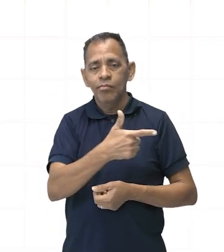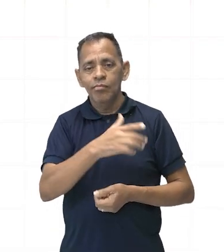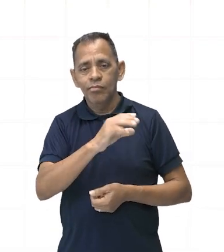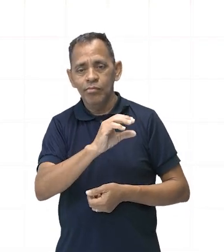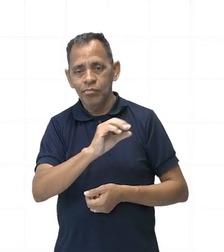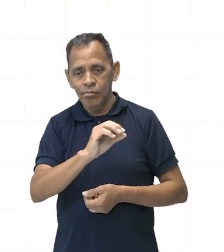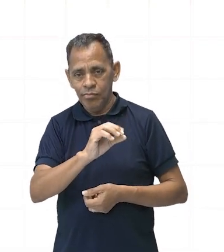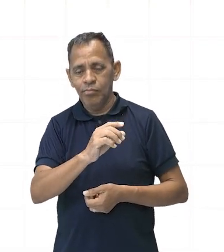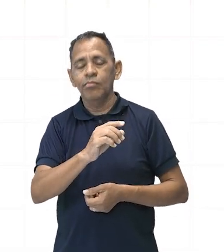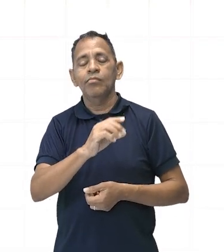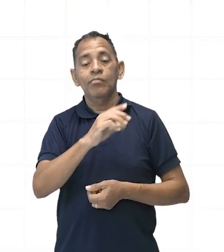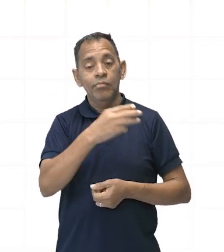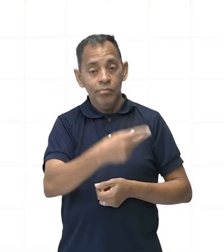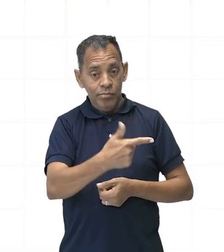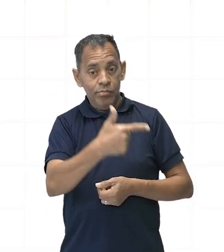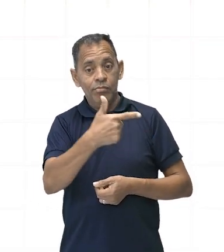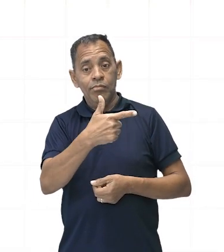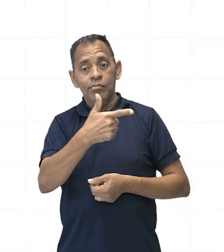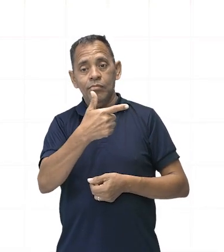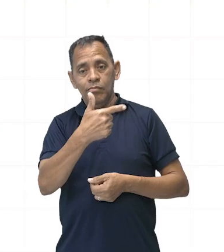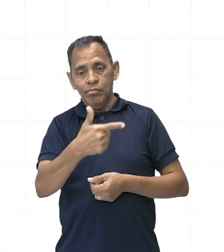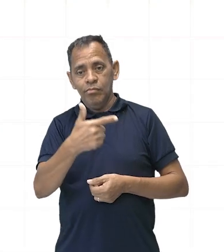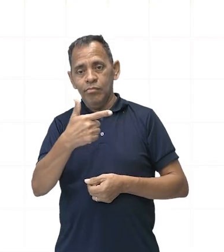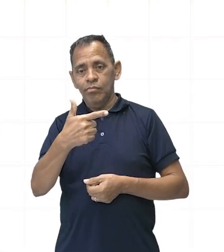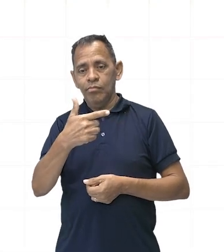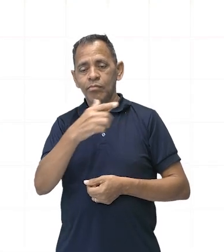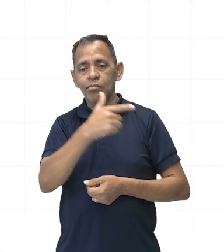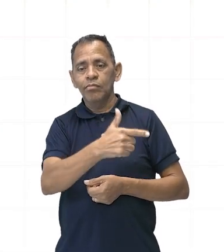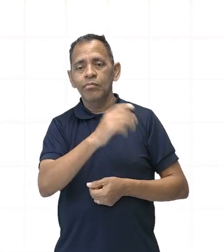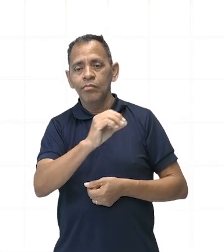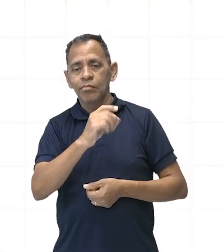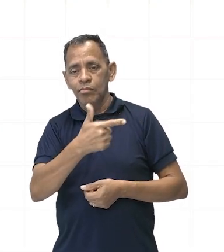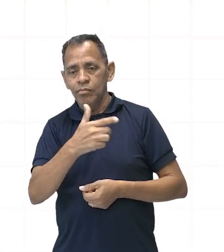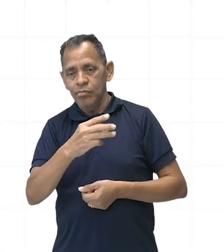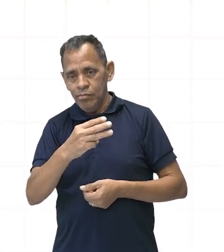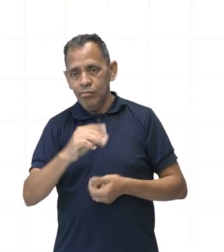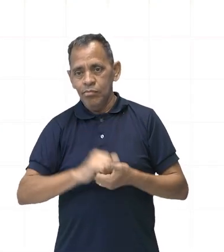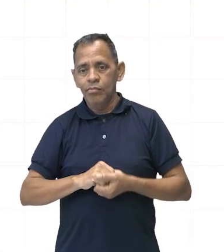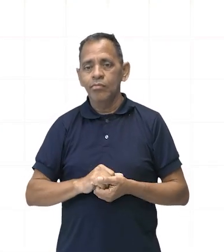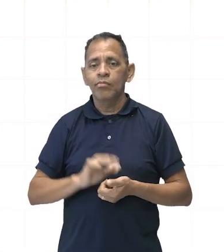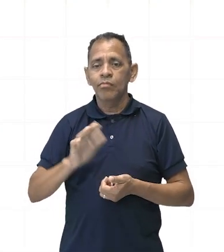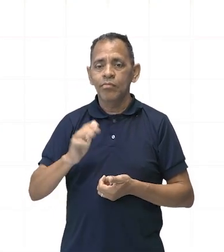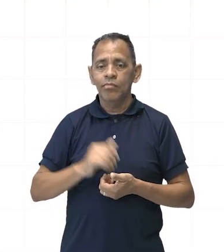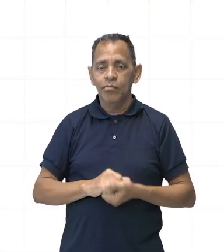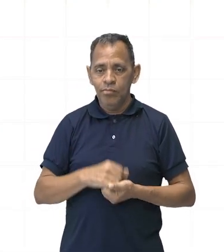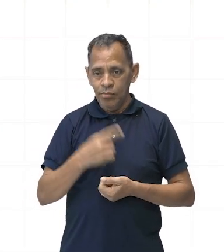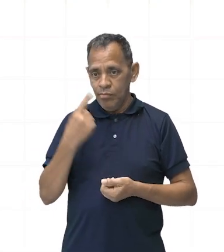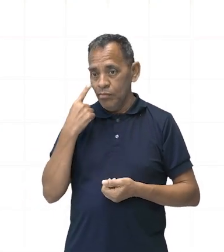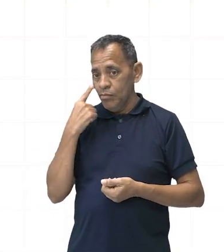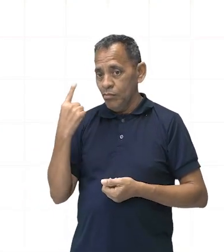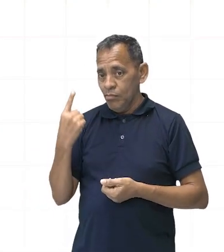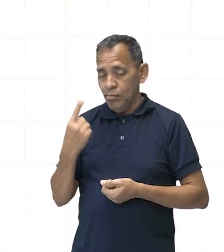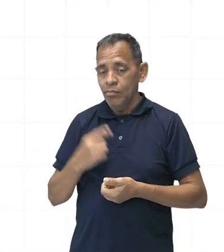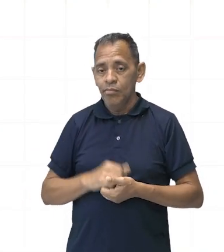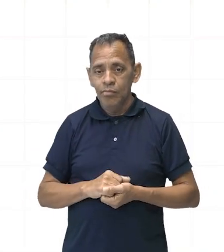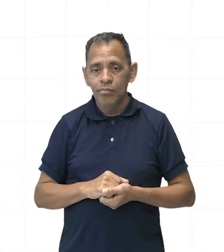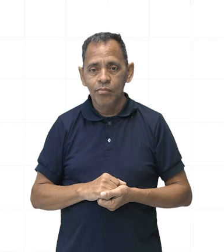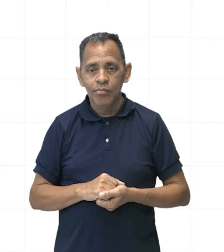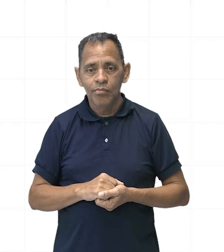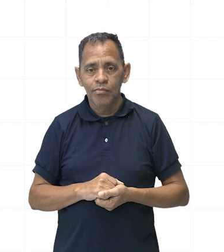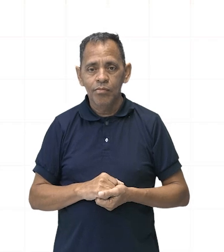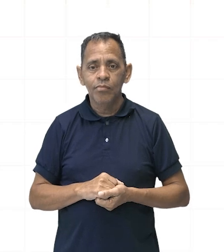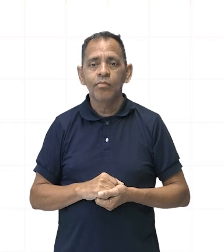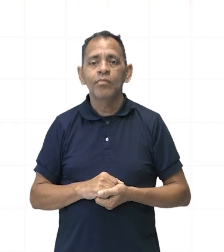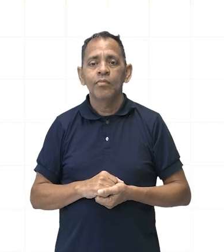desse gráfico, o quanto aumentou, chegando a 110 milhões de pessoas fugindo, tá? 6,1 milhões